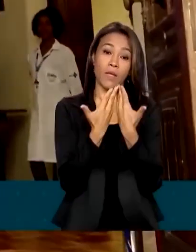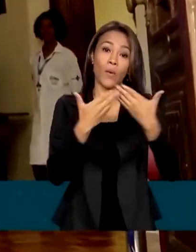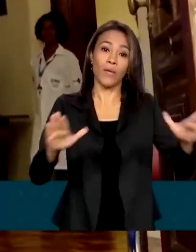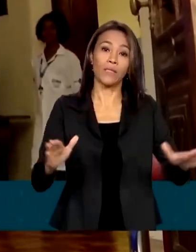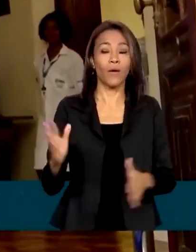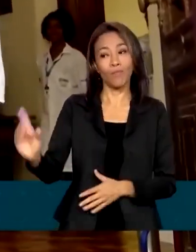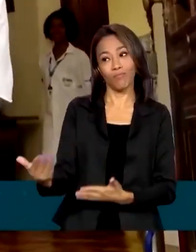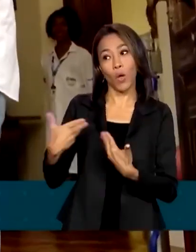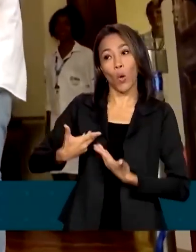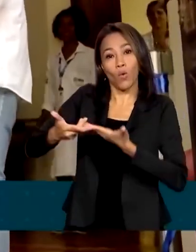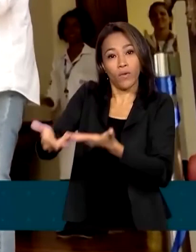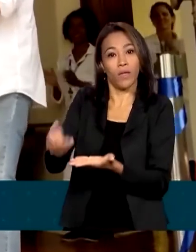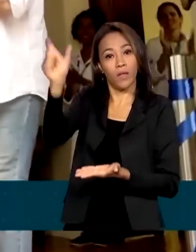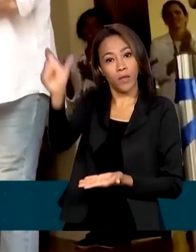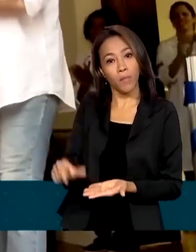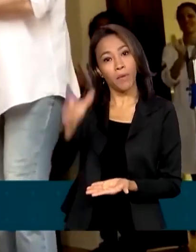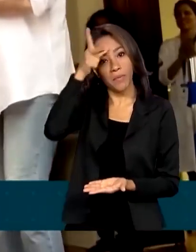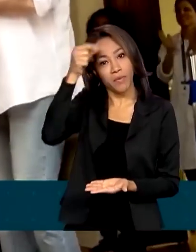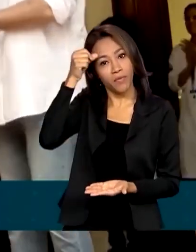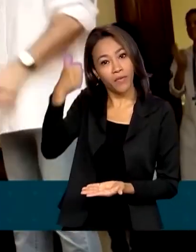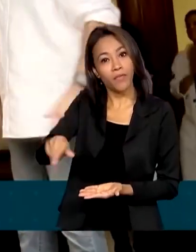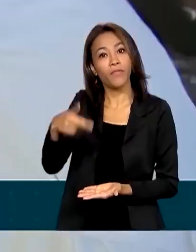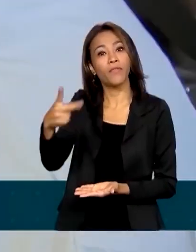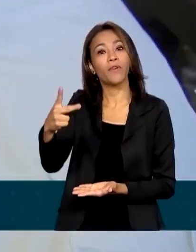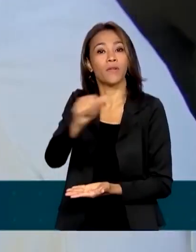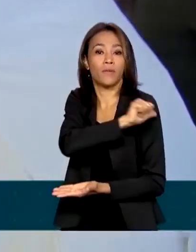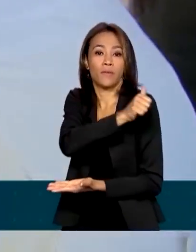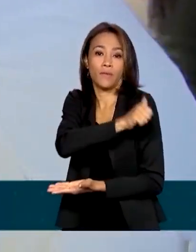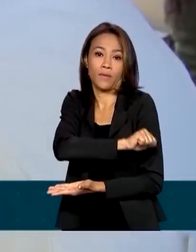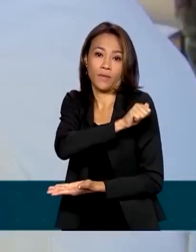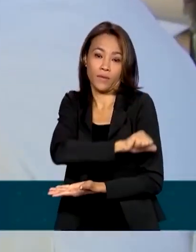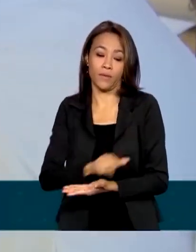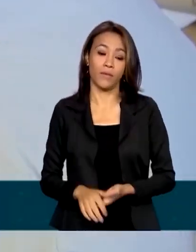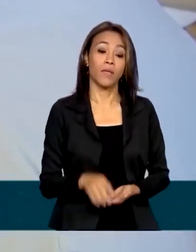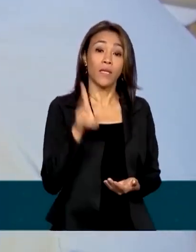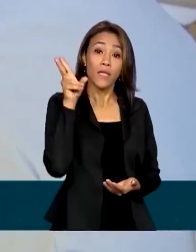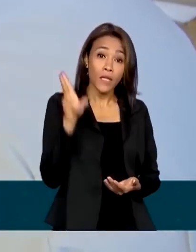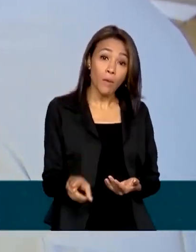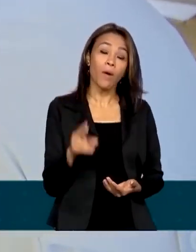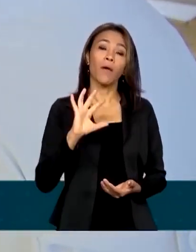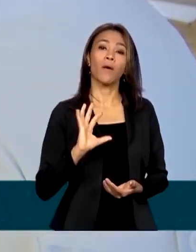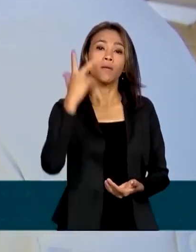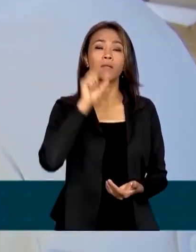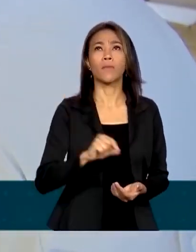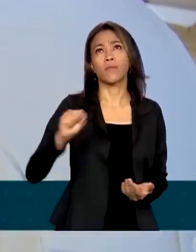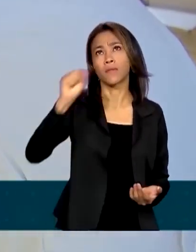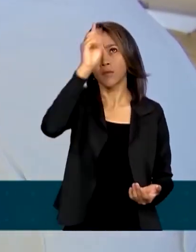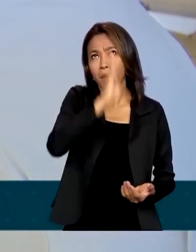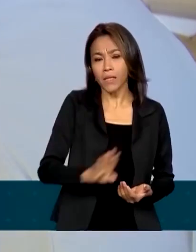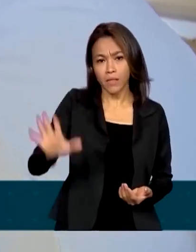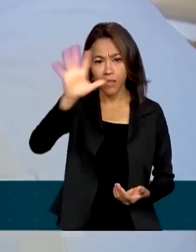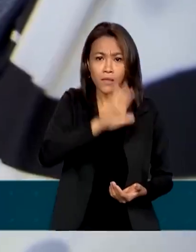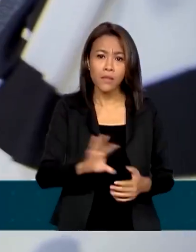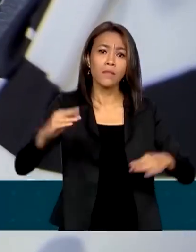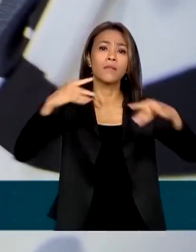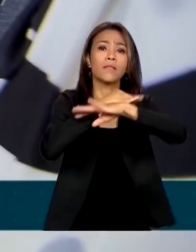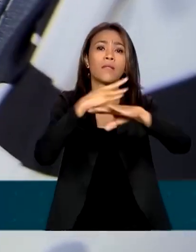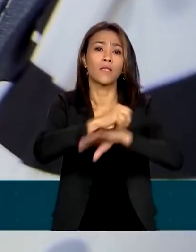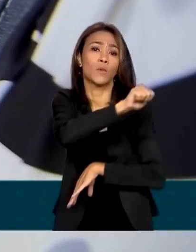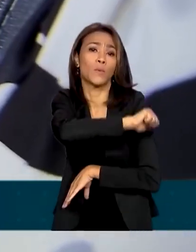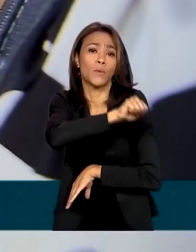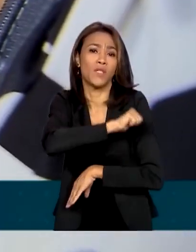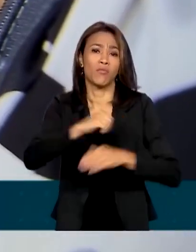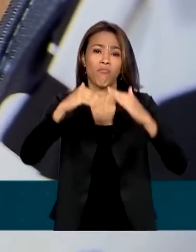convite do prefeito Eduardo Paes. Nos últimos anos, assim como ocorre no restante do país, a cidade do Rio tem